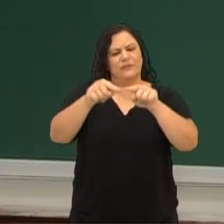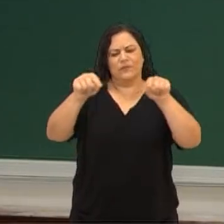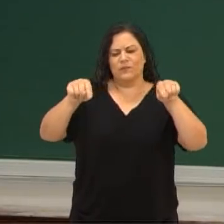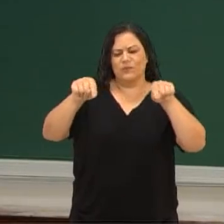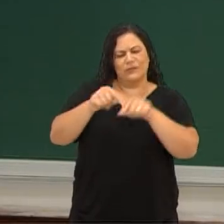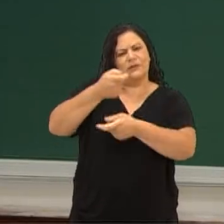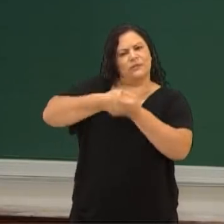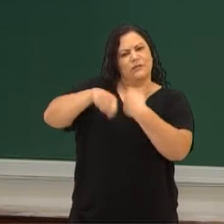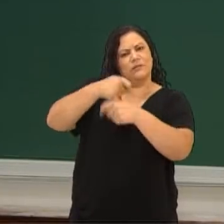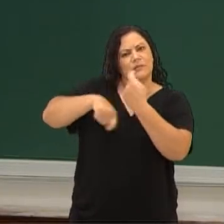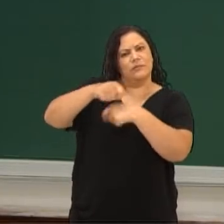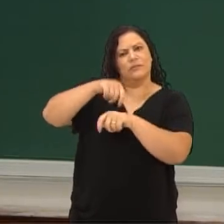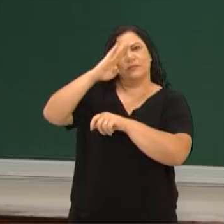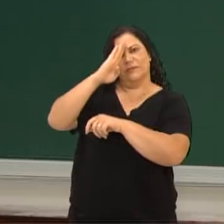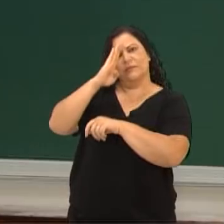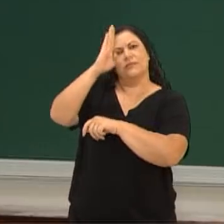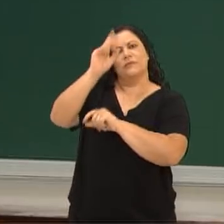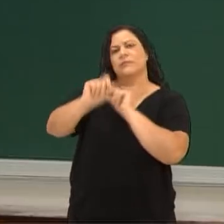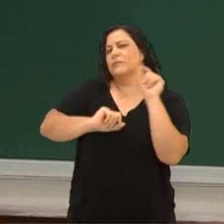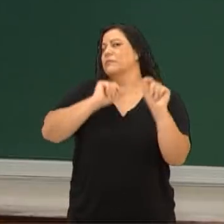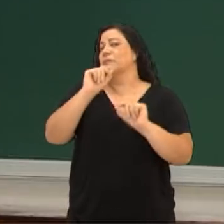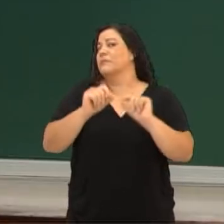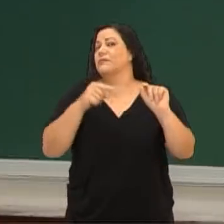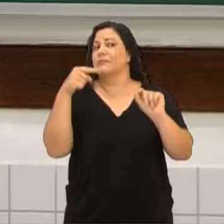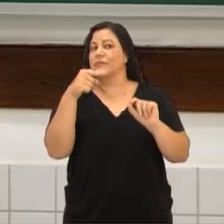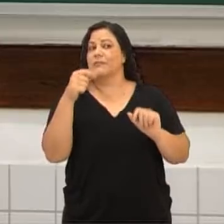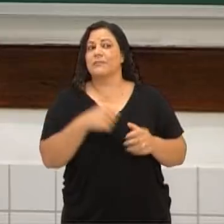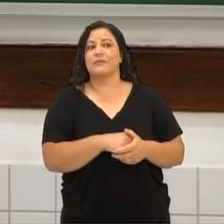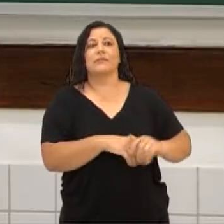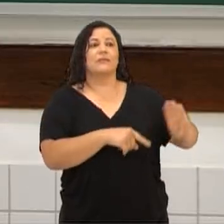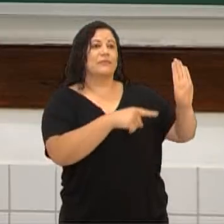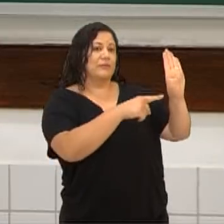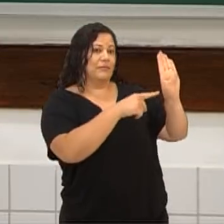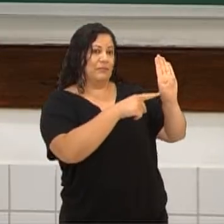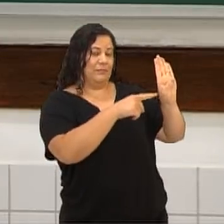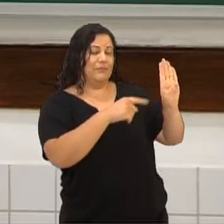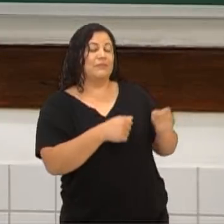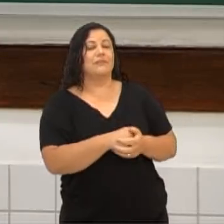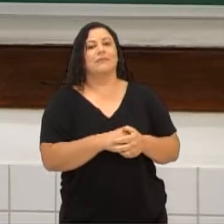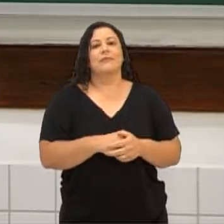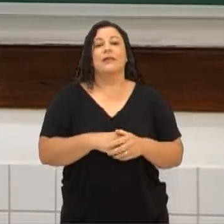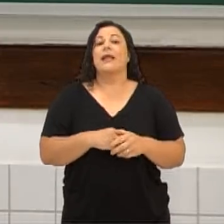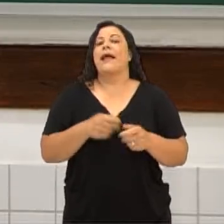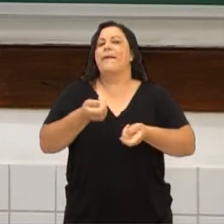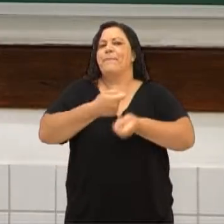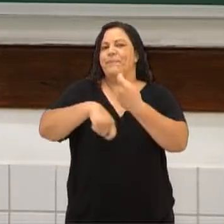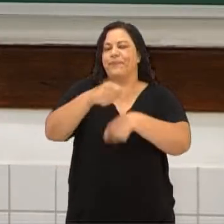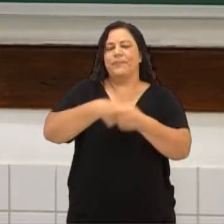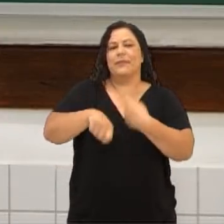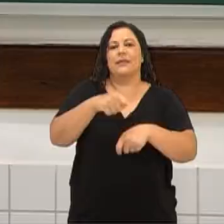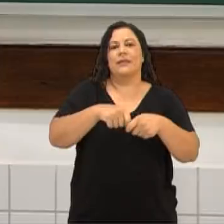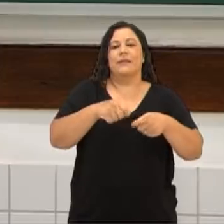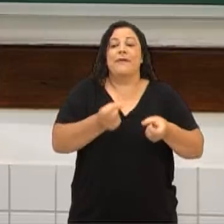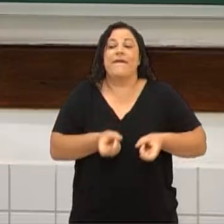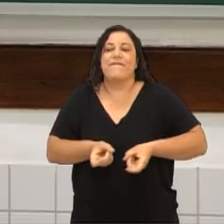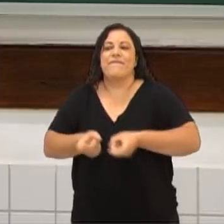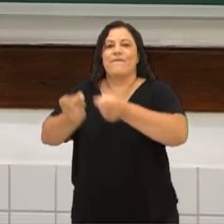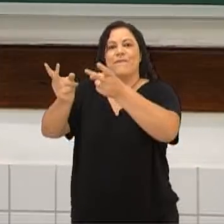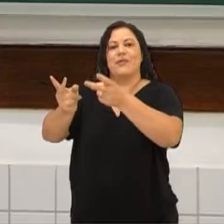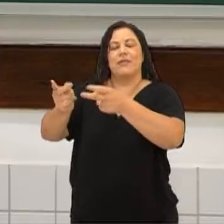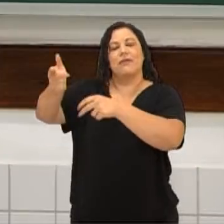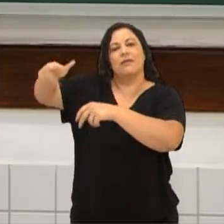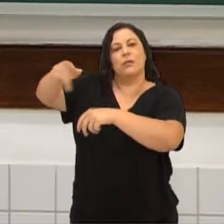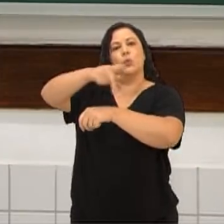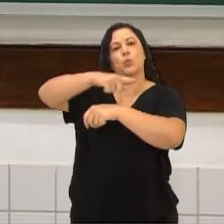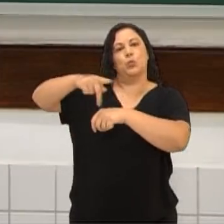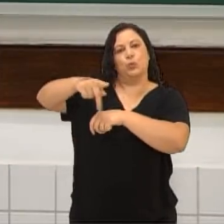estão destinados ao mercado externo. É uma economia de exportação. Alguns países da